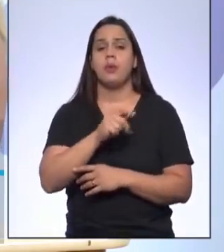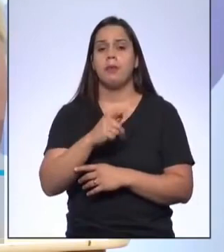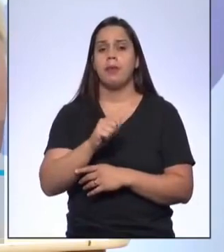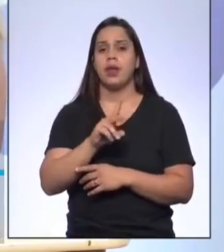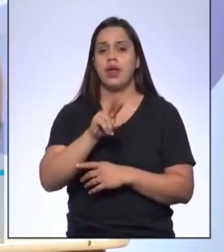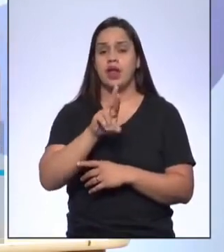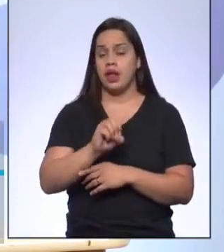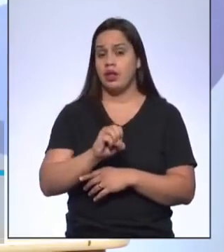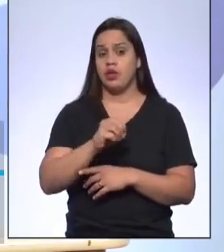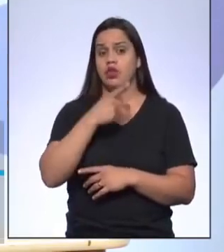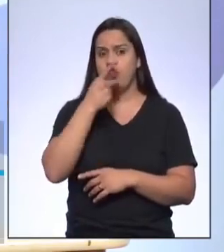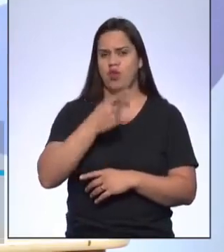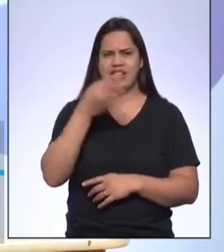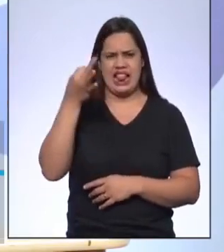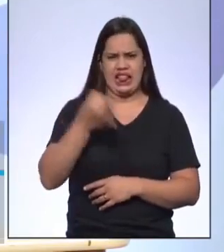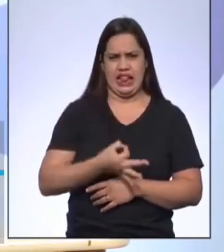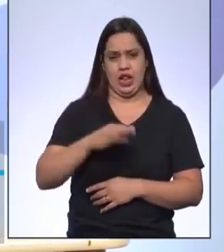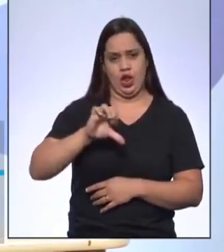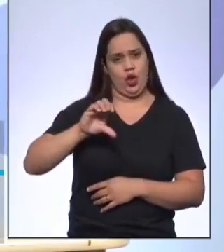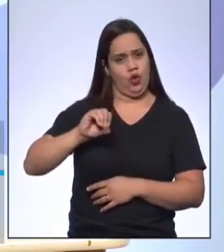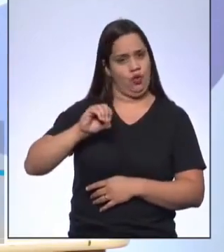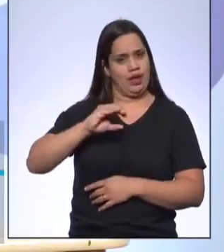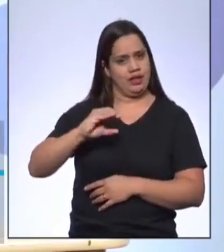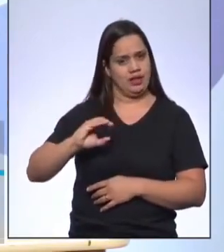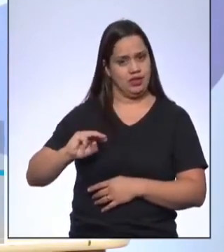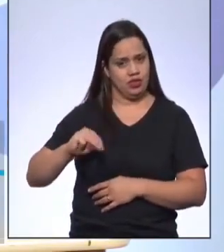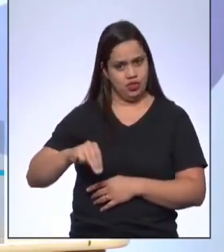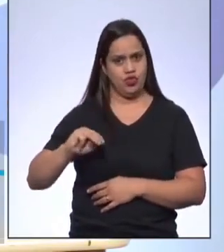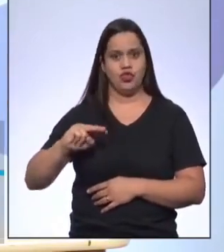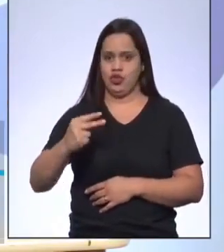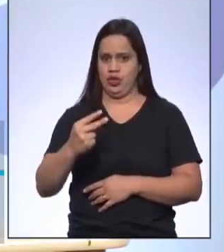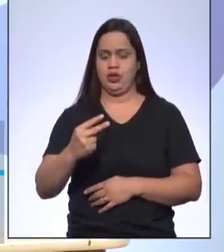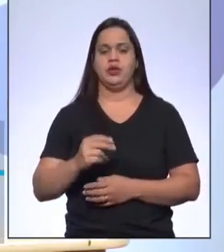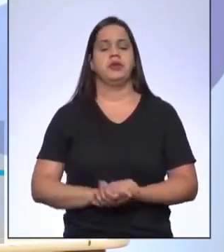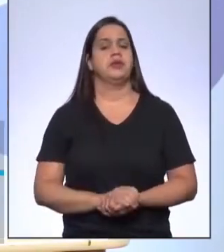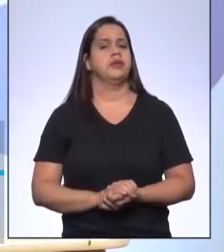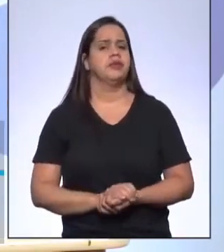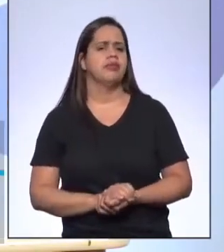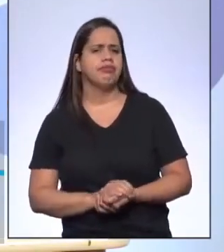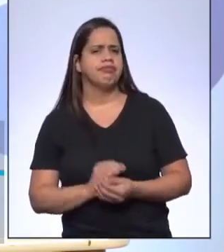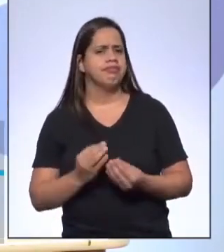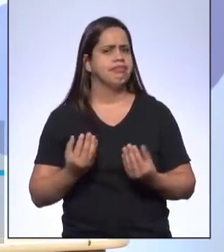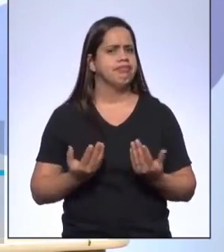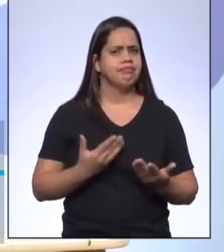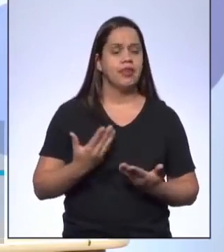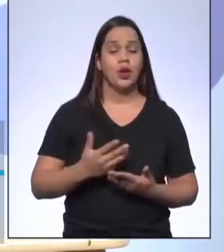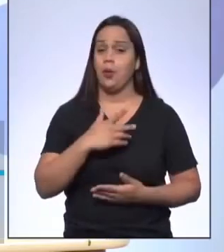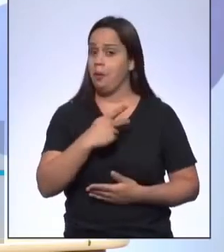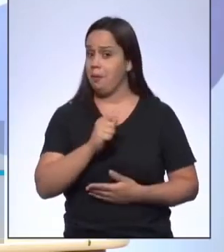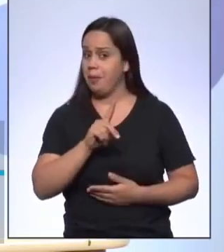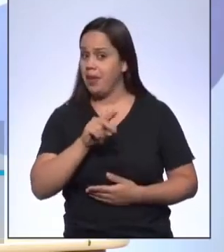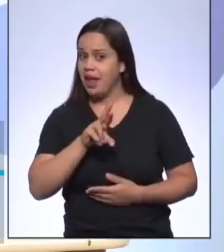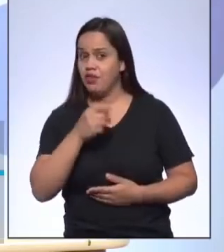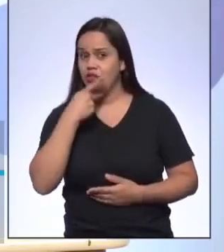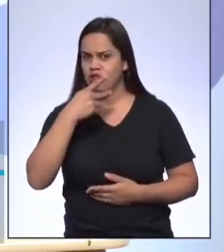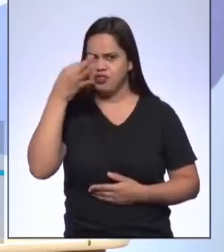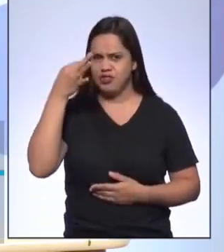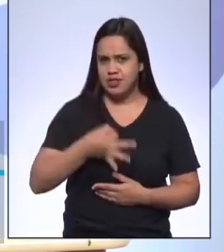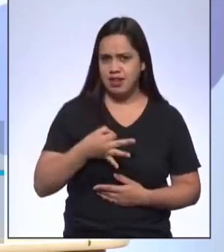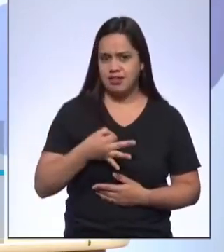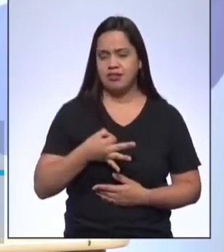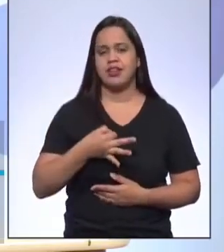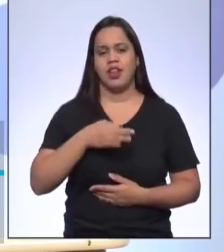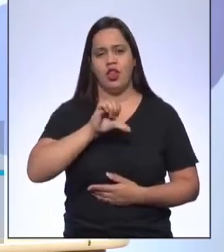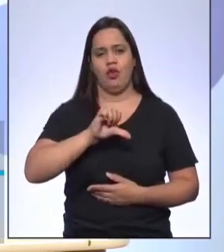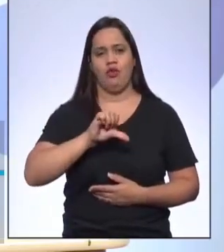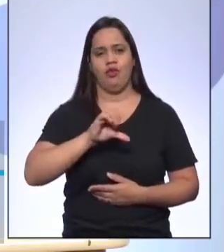são 90 centímetros. O Pedro Alves, o Pedro está bem convicto disso. E agora?